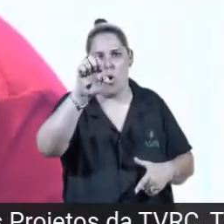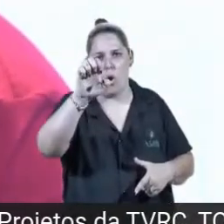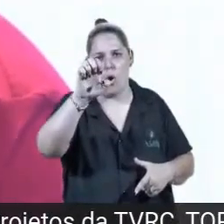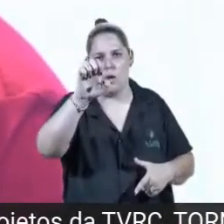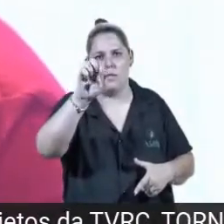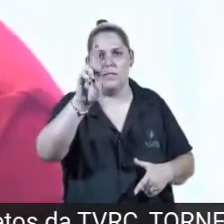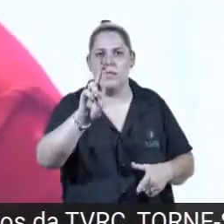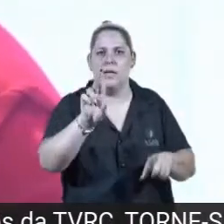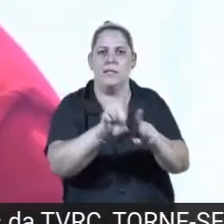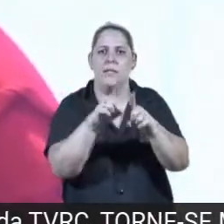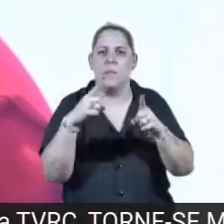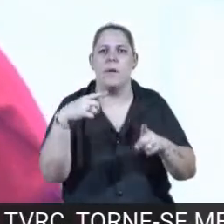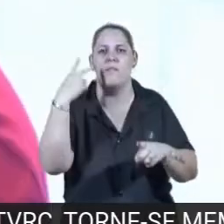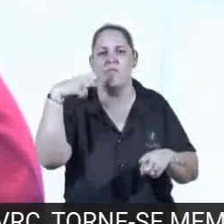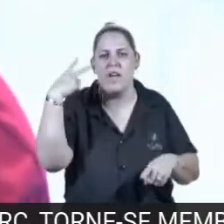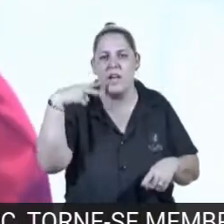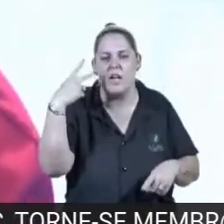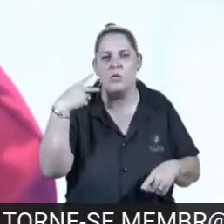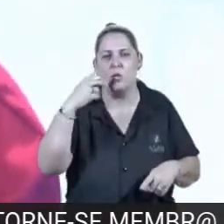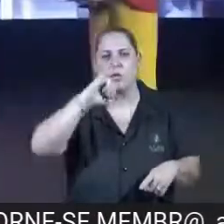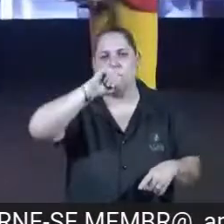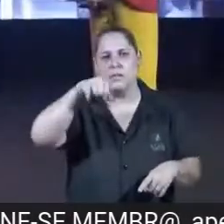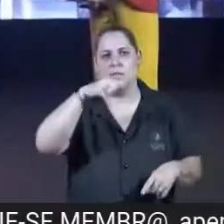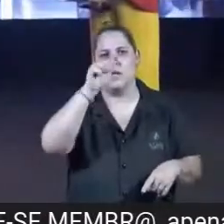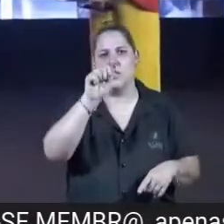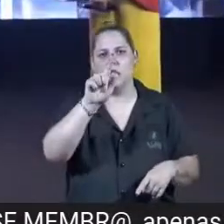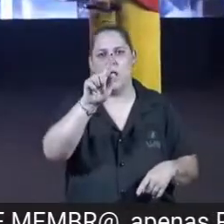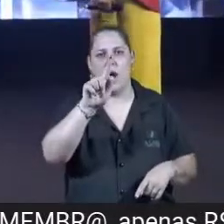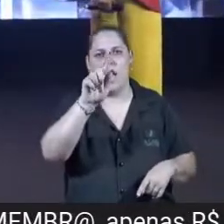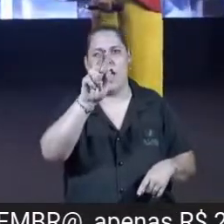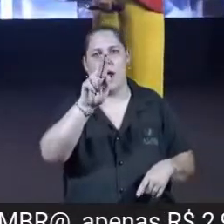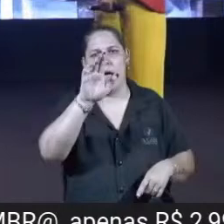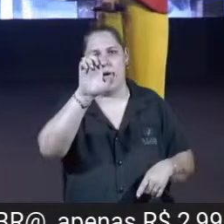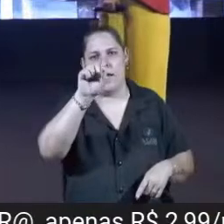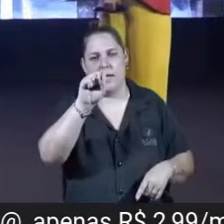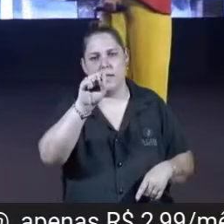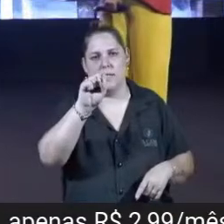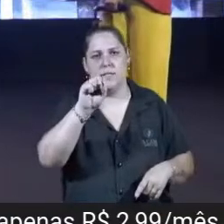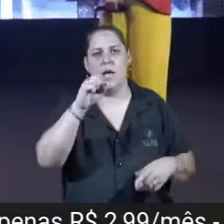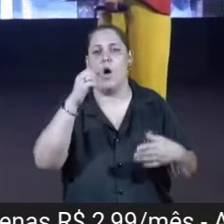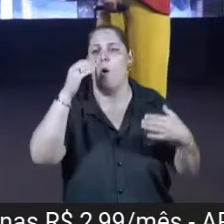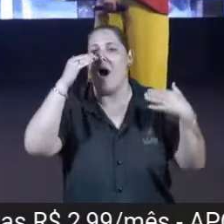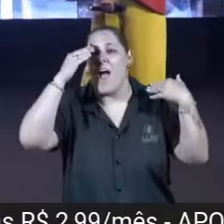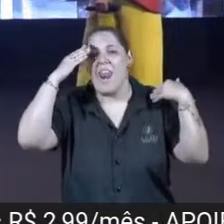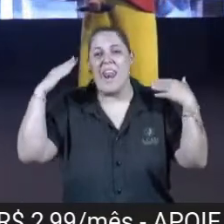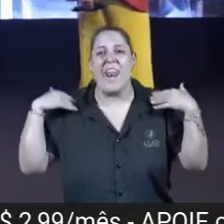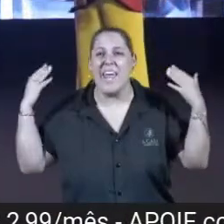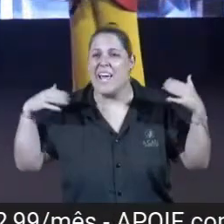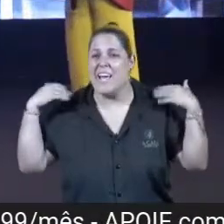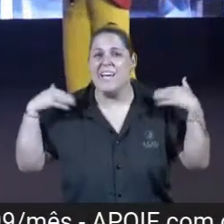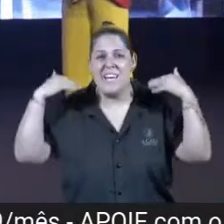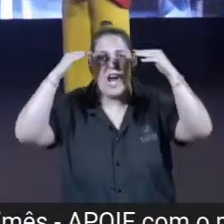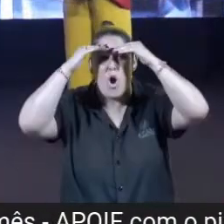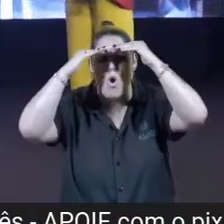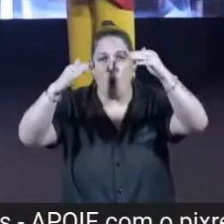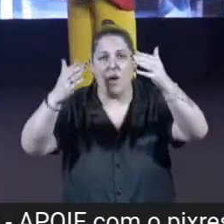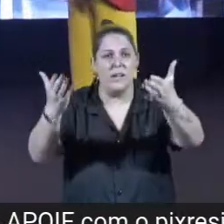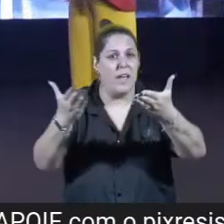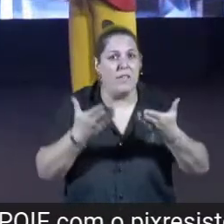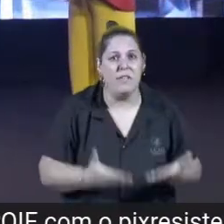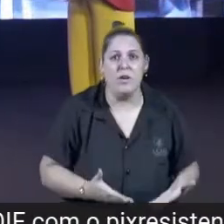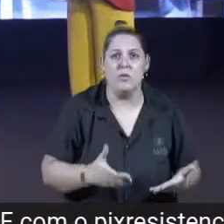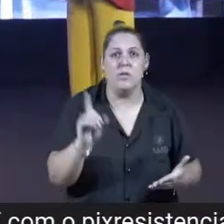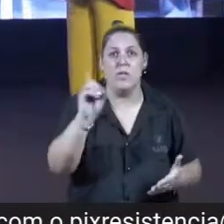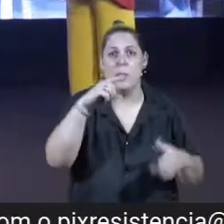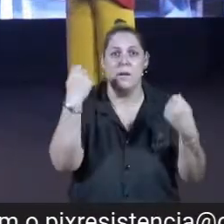vereadores. Ao meu querido Jacques Wagner, que para mim é uma honra ele ter vindo até aqui. Não precisaria ter vindo, porque o